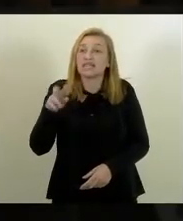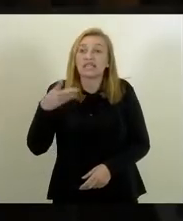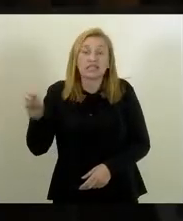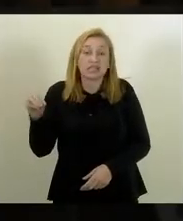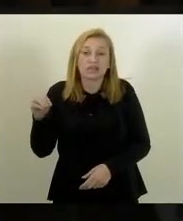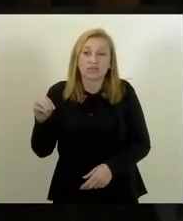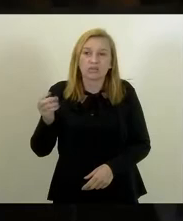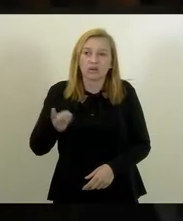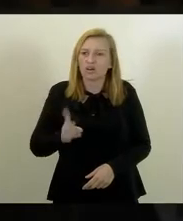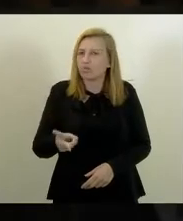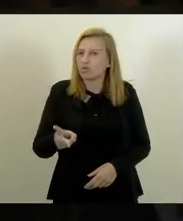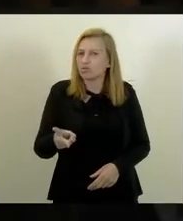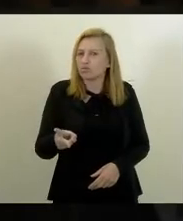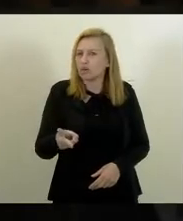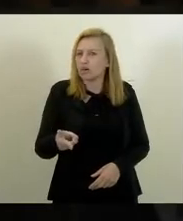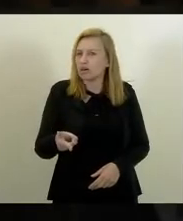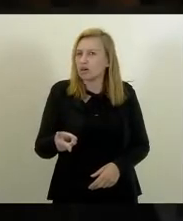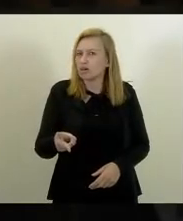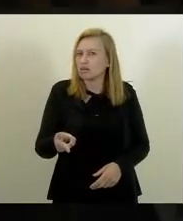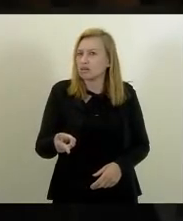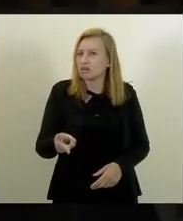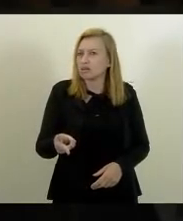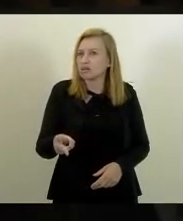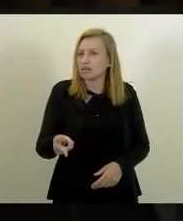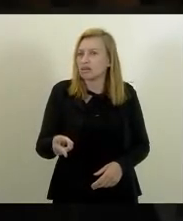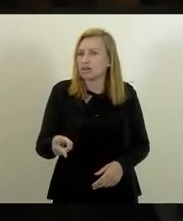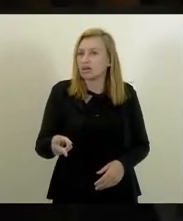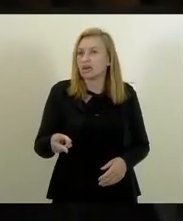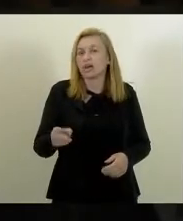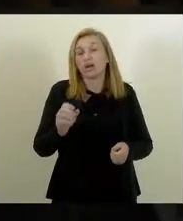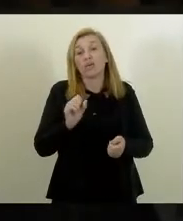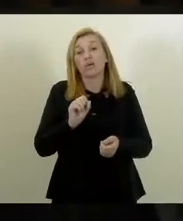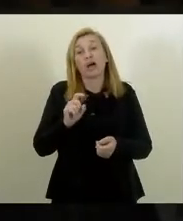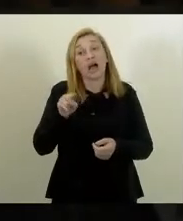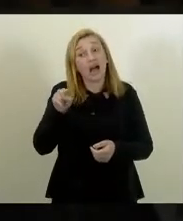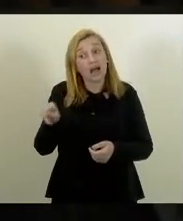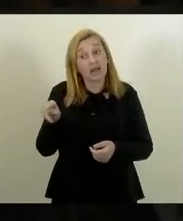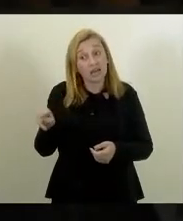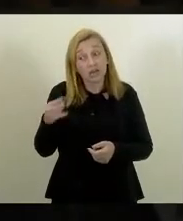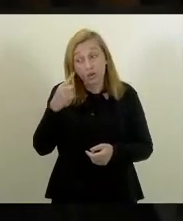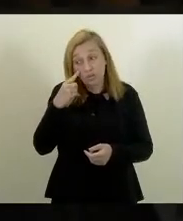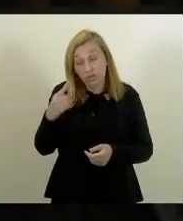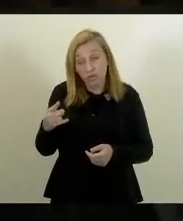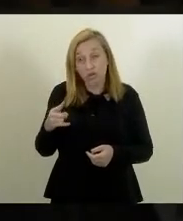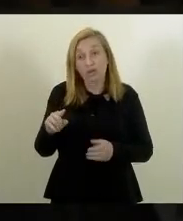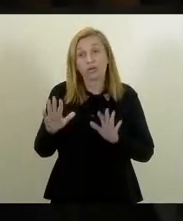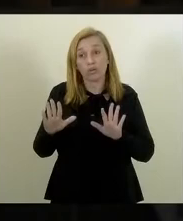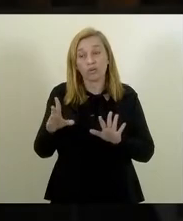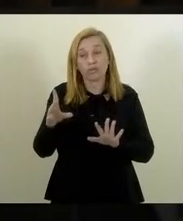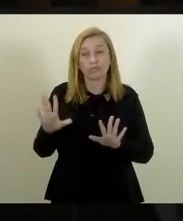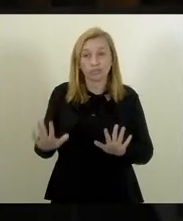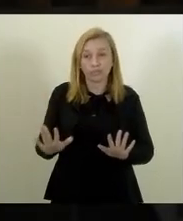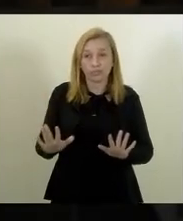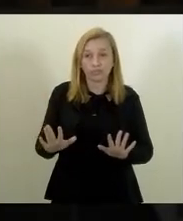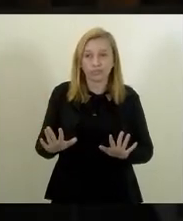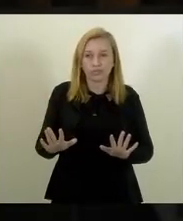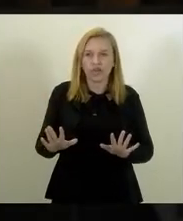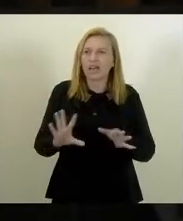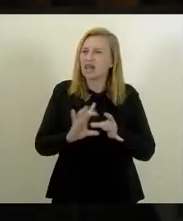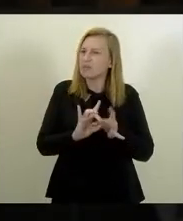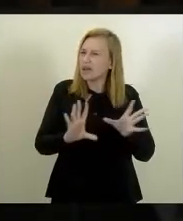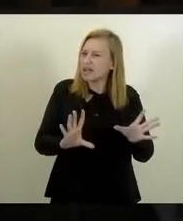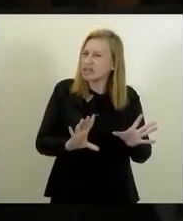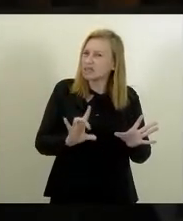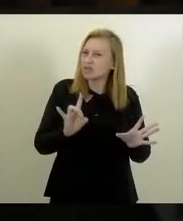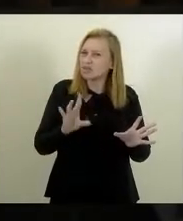andar. Então, minha divergência foi aí. O deputado Luiz Paulo, há pouco, a deliberação será